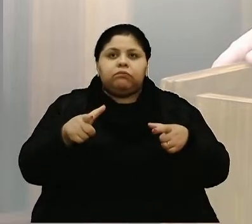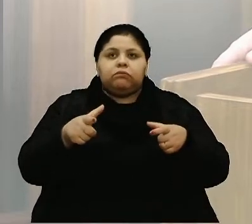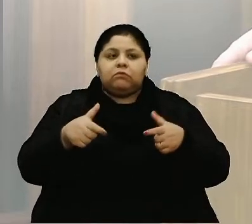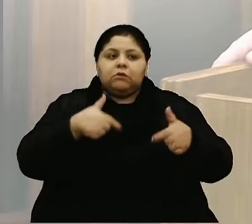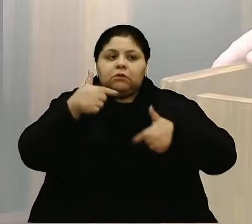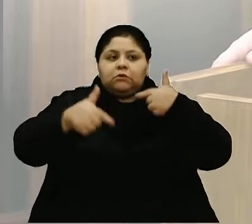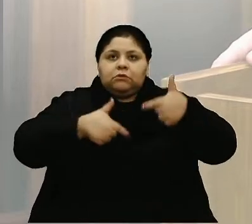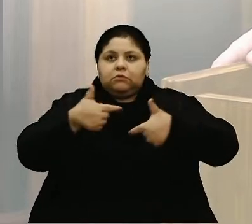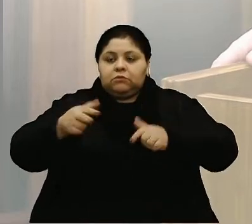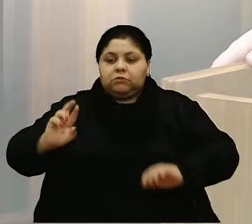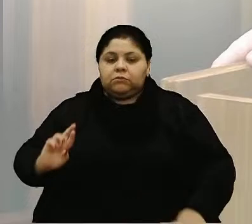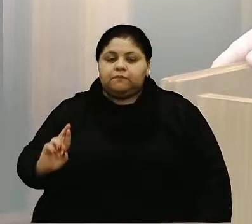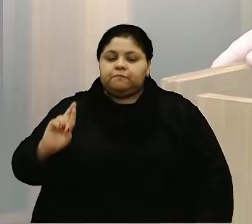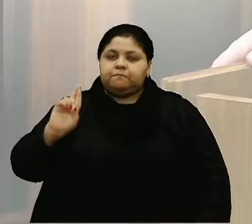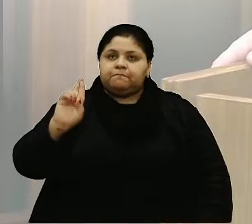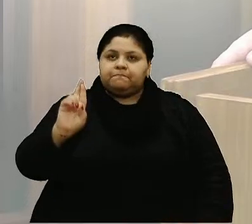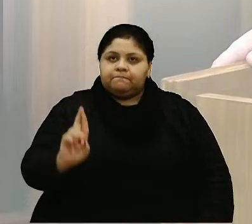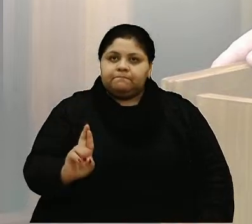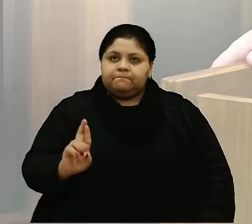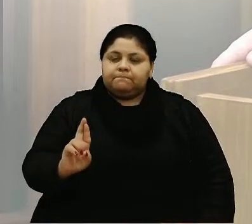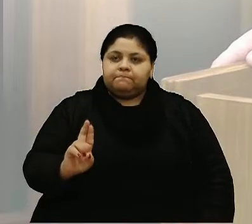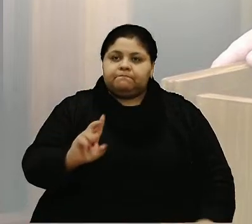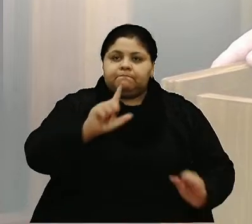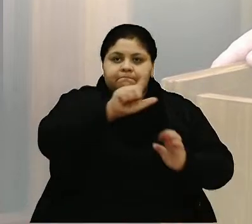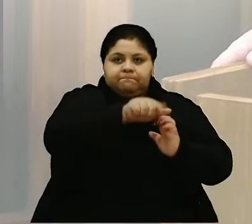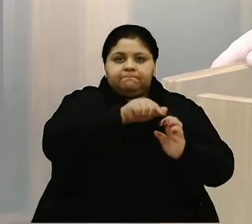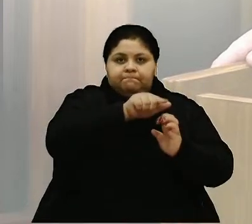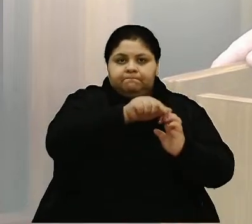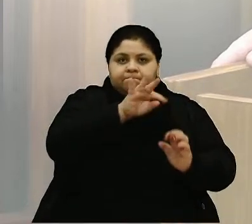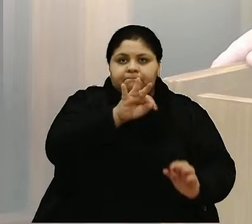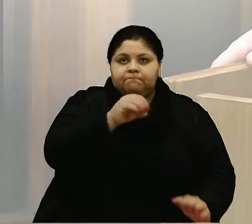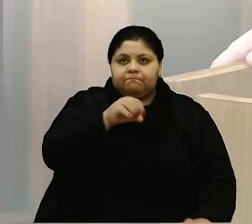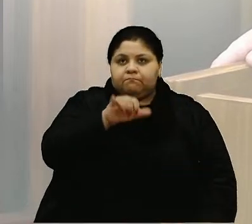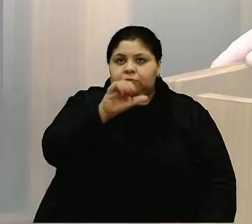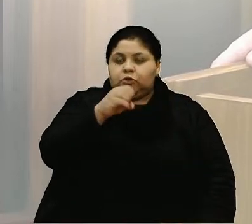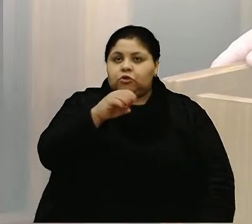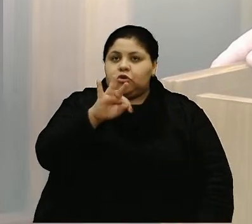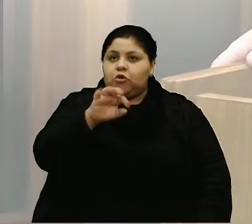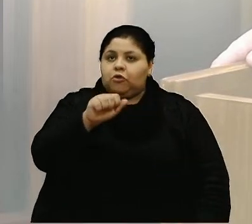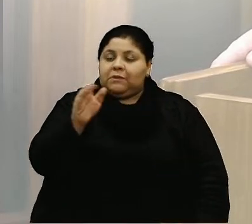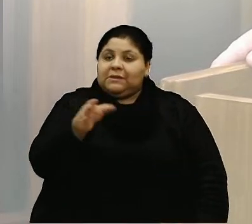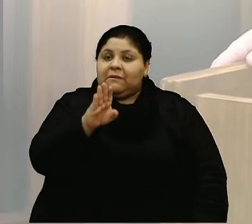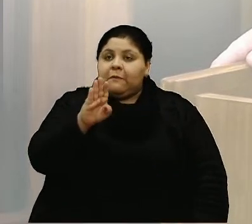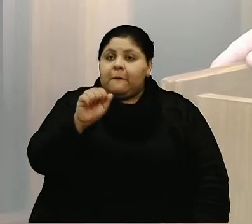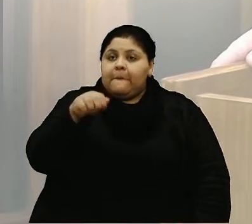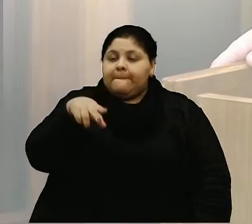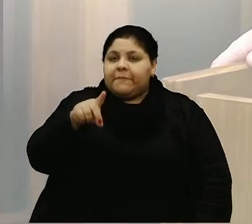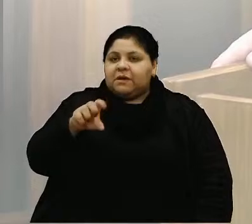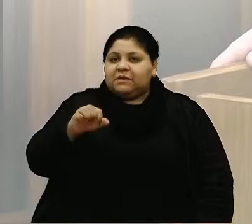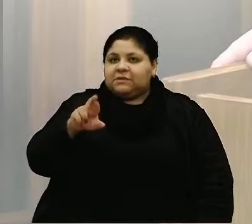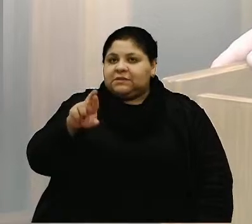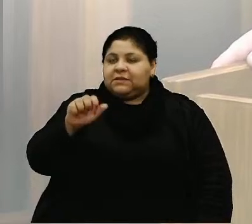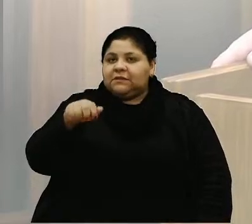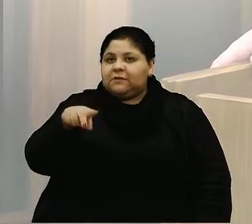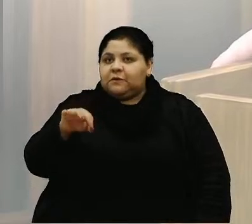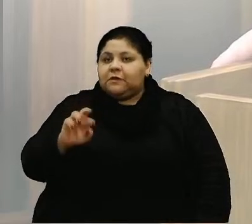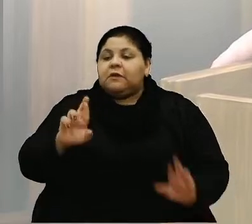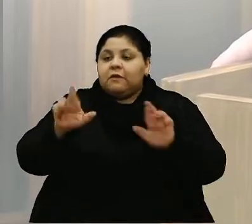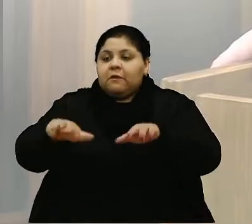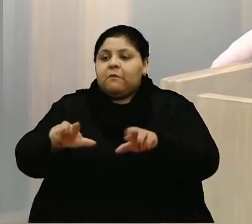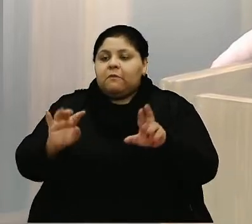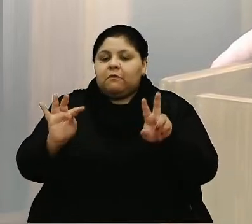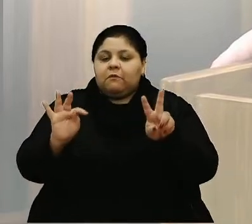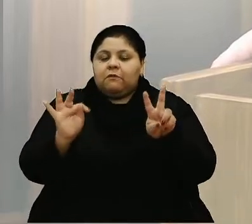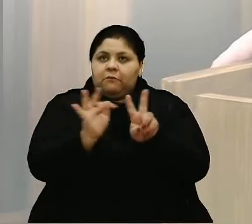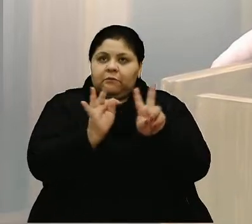como representante Toyota Bandeirantes para a região do Vale do Taquari, com sede na cidade